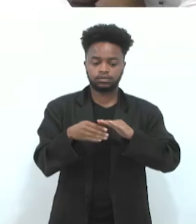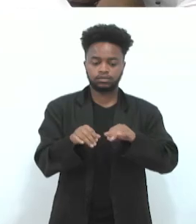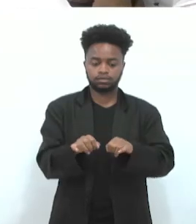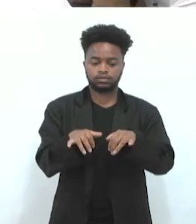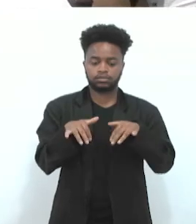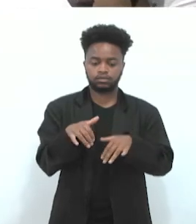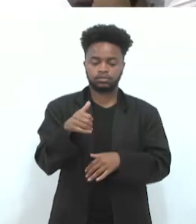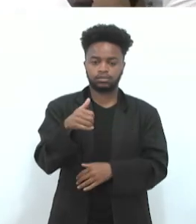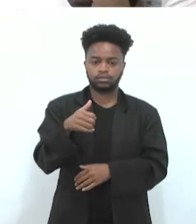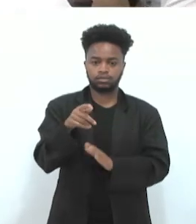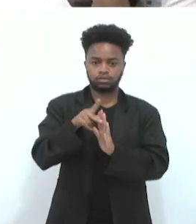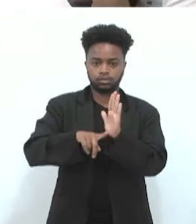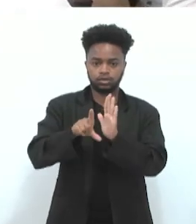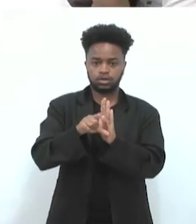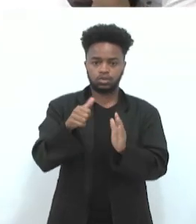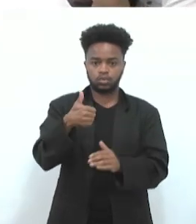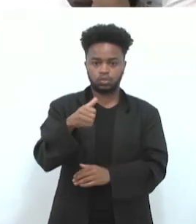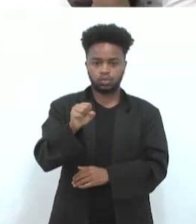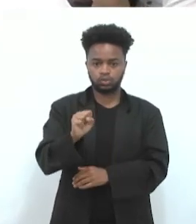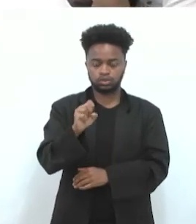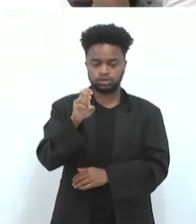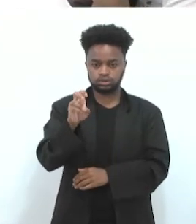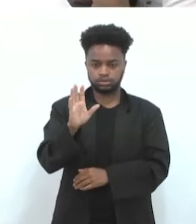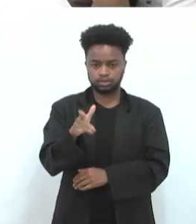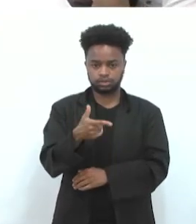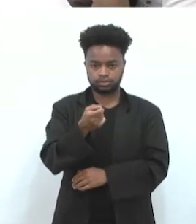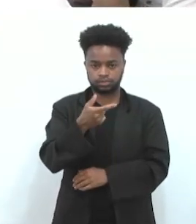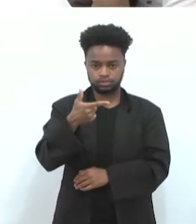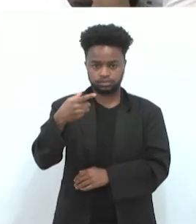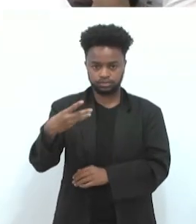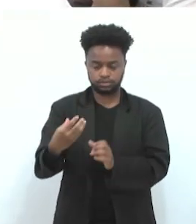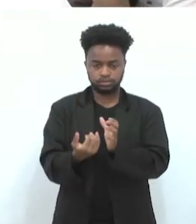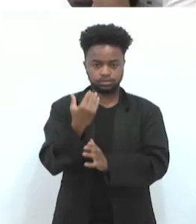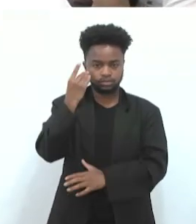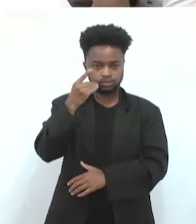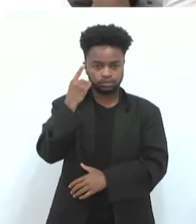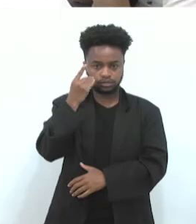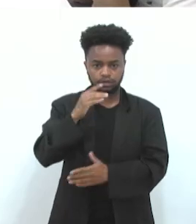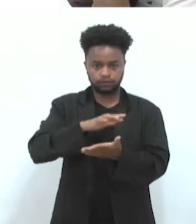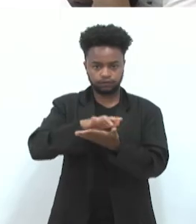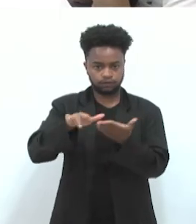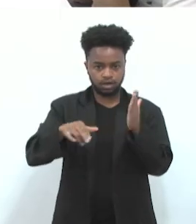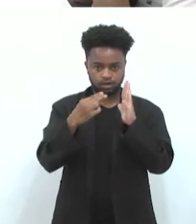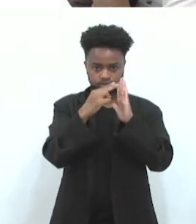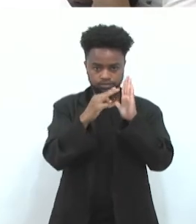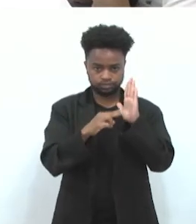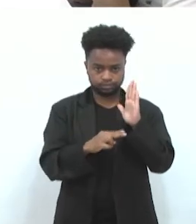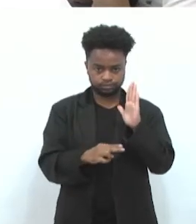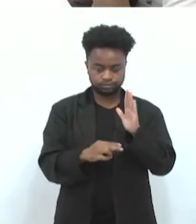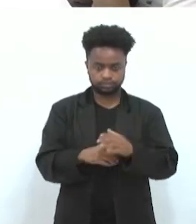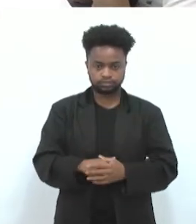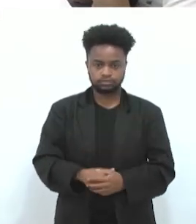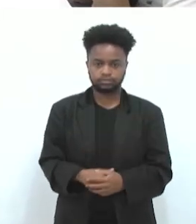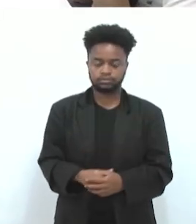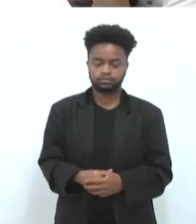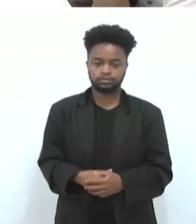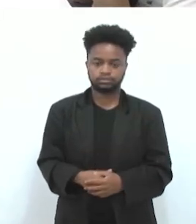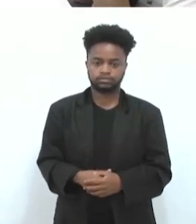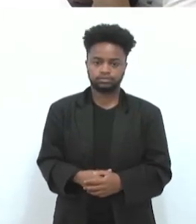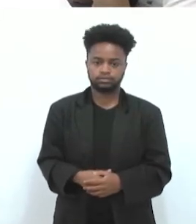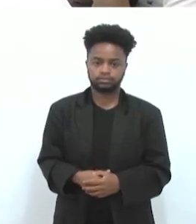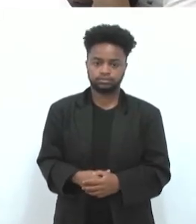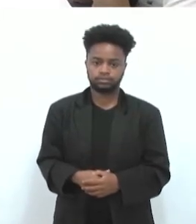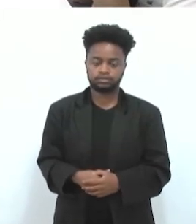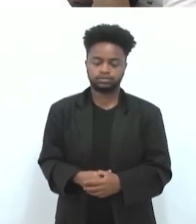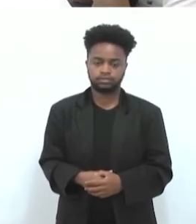lei 185 de 23, de autoria dos deputados Élica Takimoto, Lucinha, Carlos Mink, Jair Oliveira, Dani Monteiro, Renata Souza,